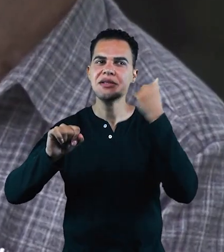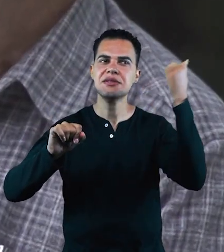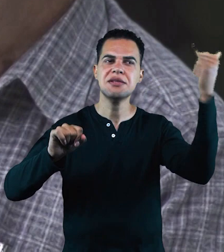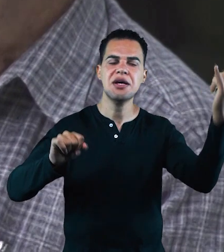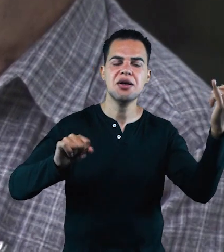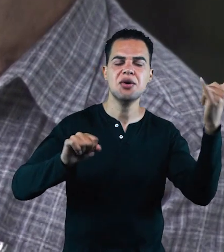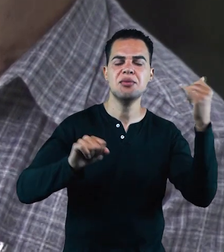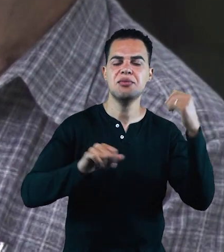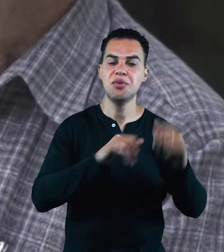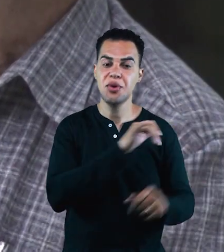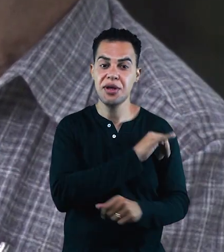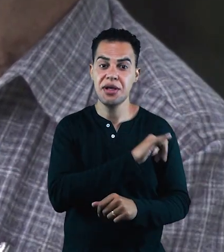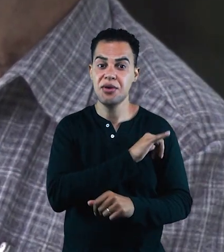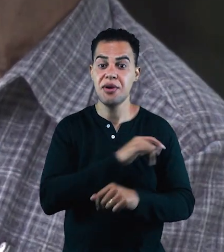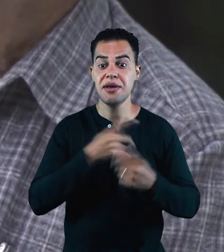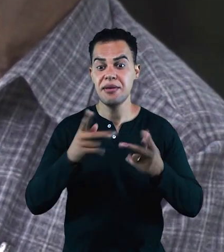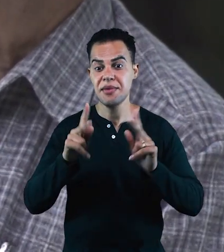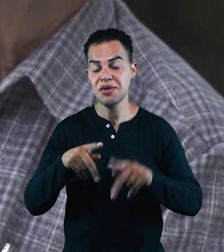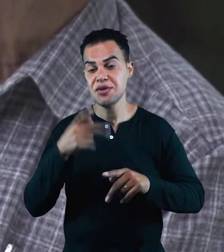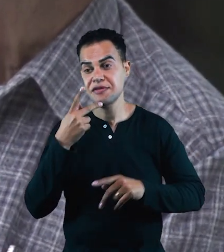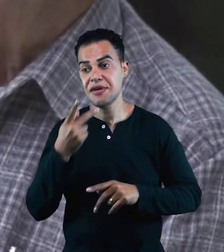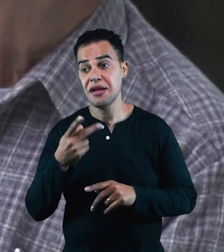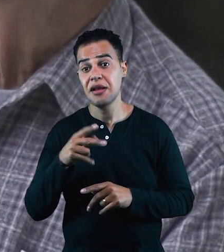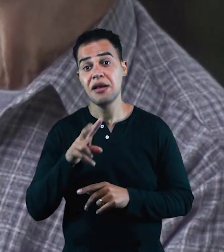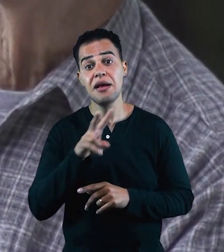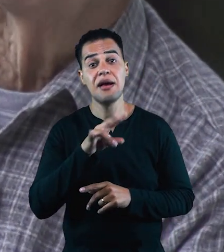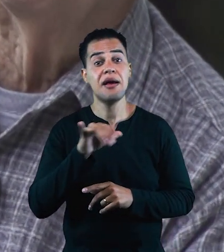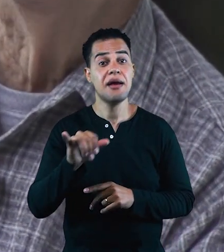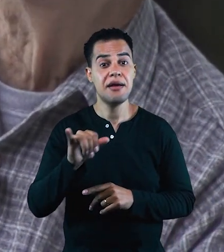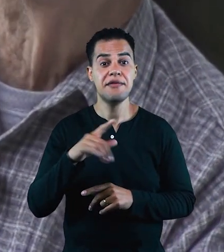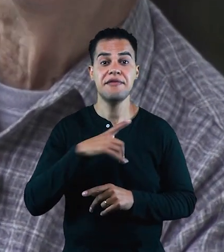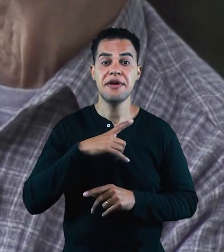Rio. Aí ela dizia assim, olha, vai ter